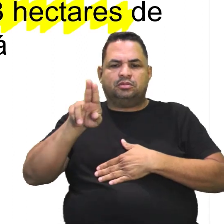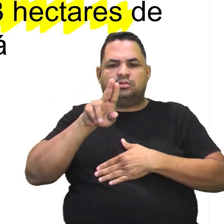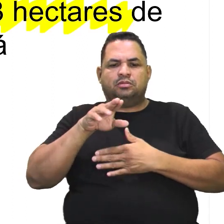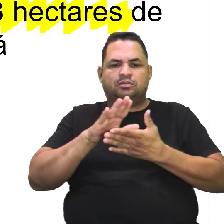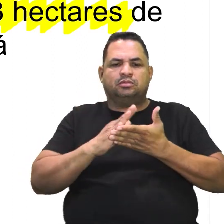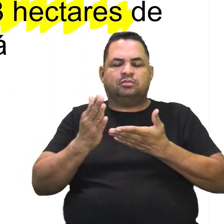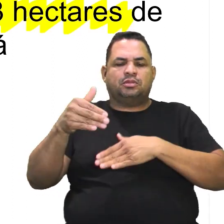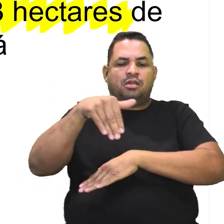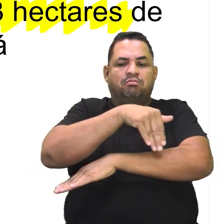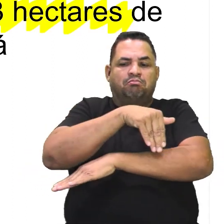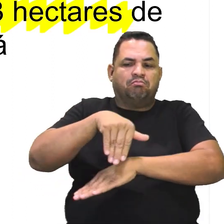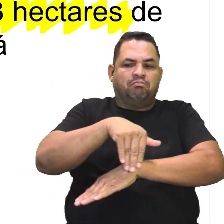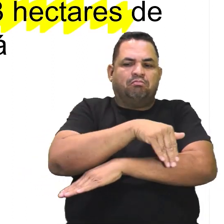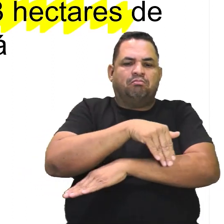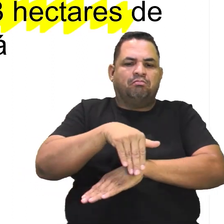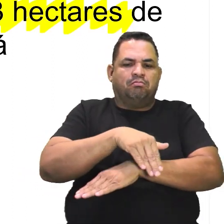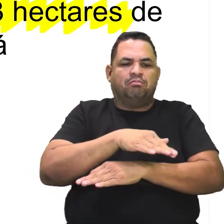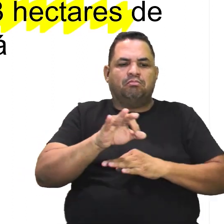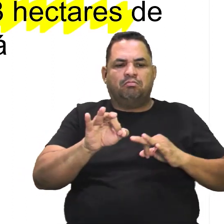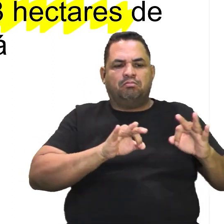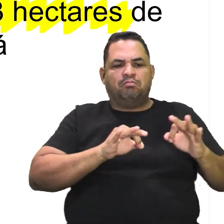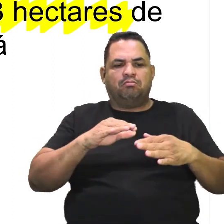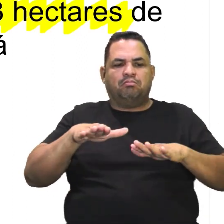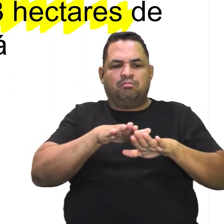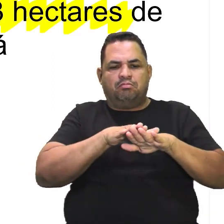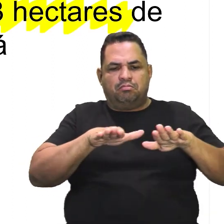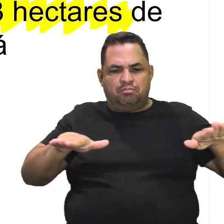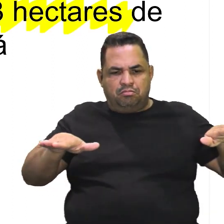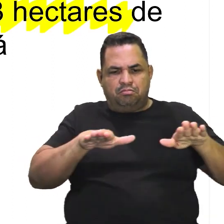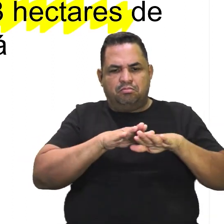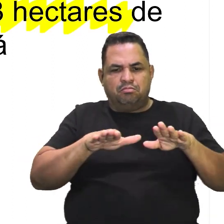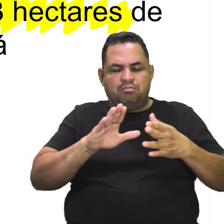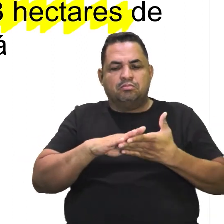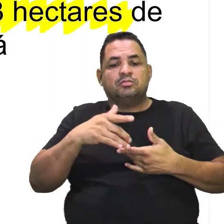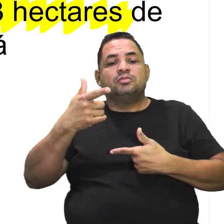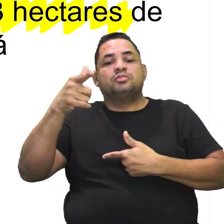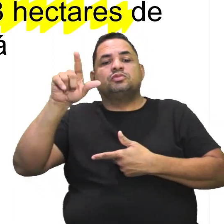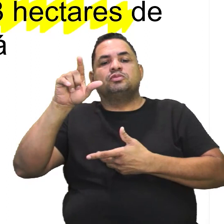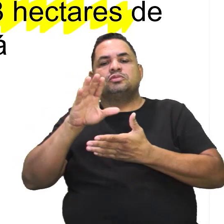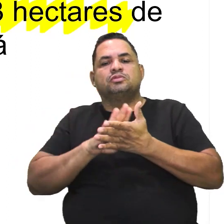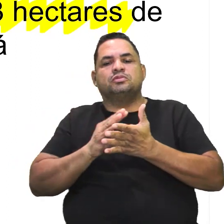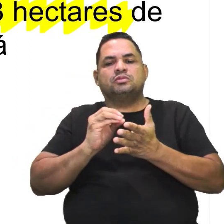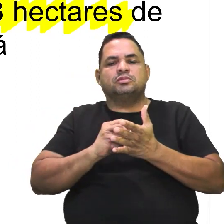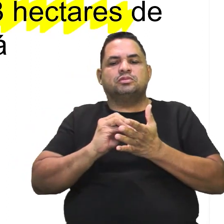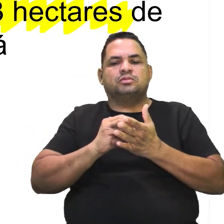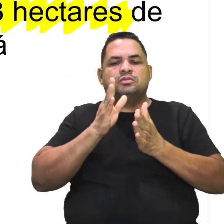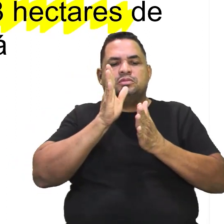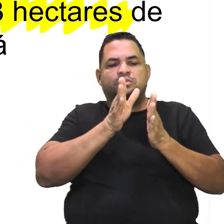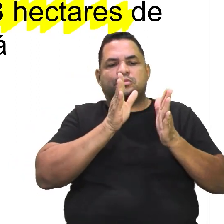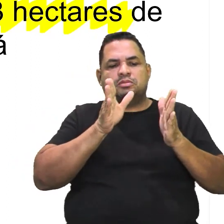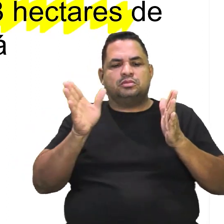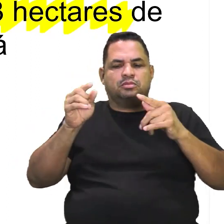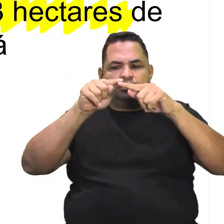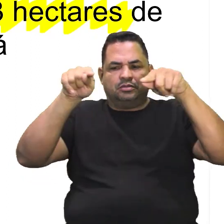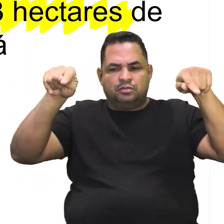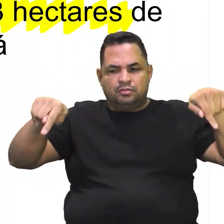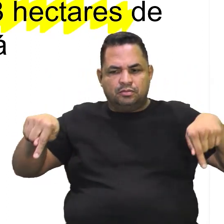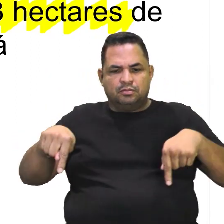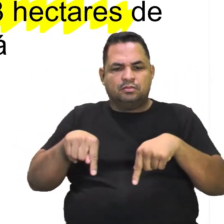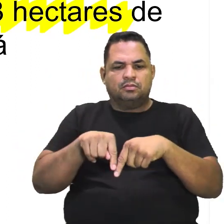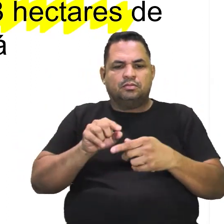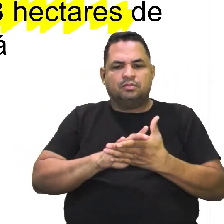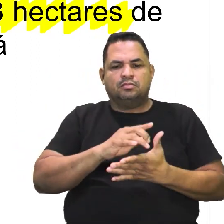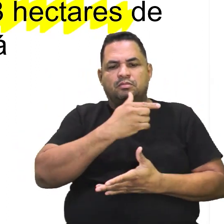hectare será usado para a construção de ruas e calçadas, e o restante será dividido em terrenos